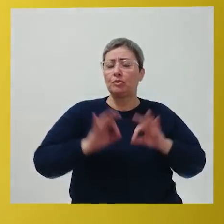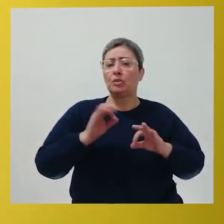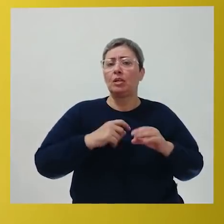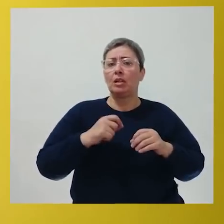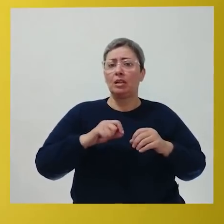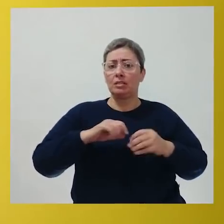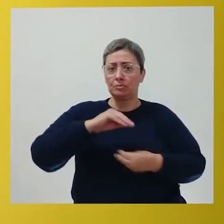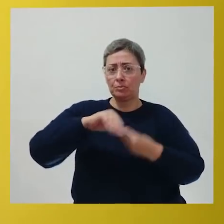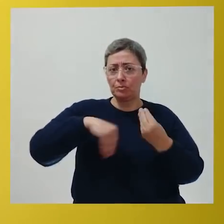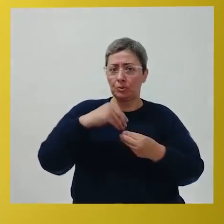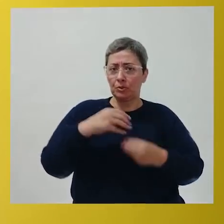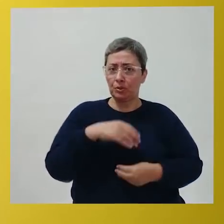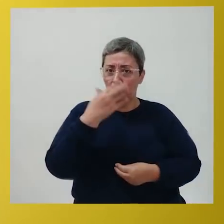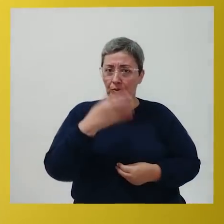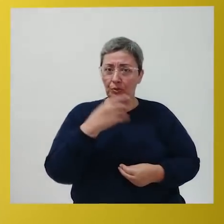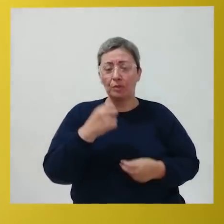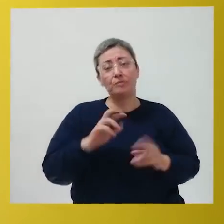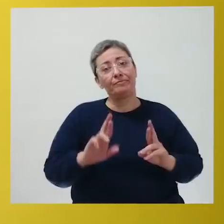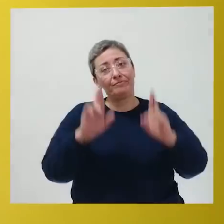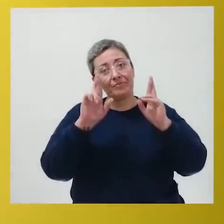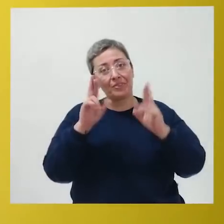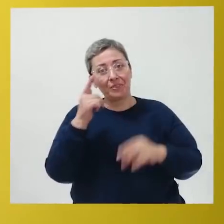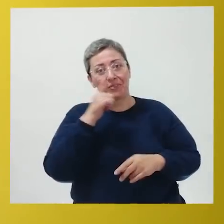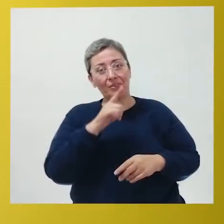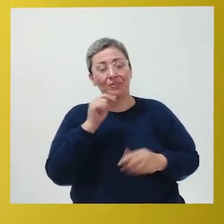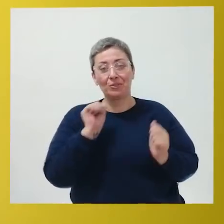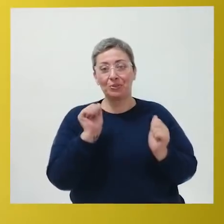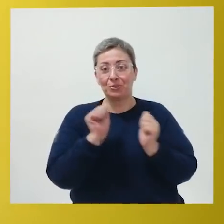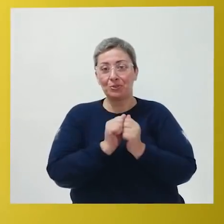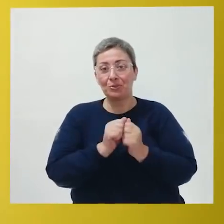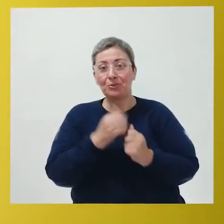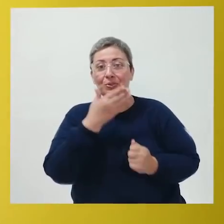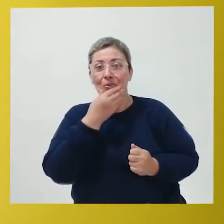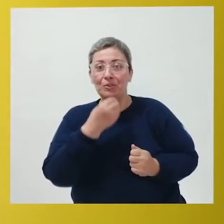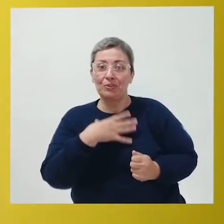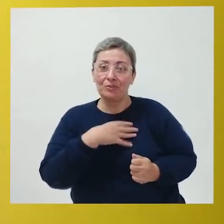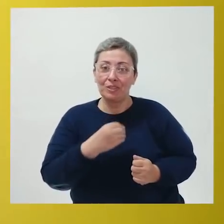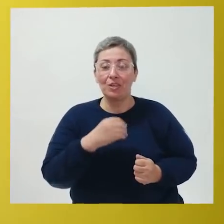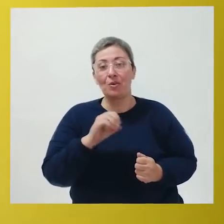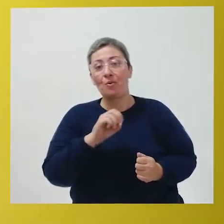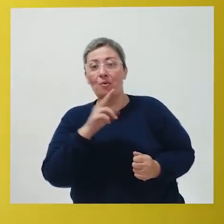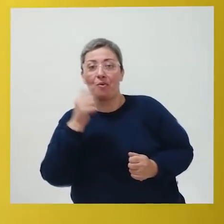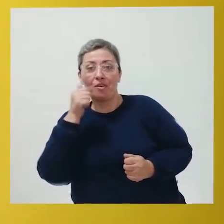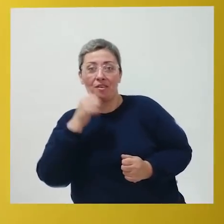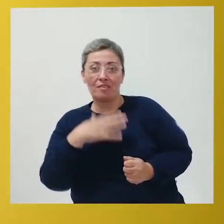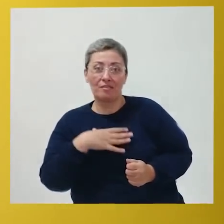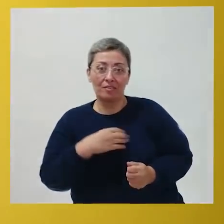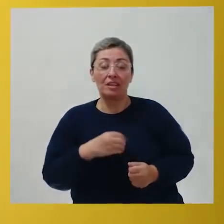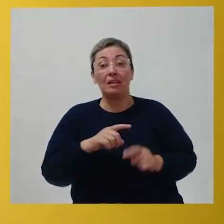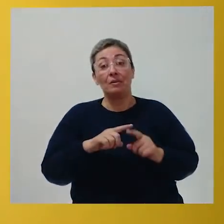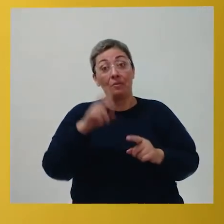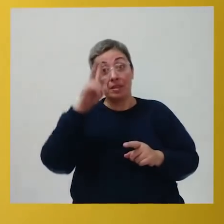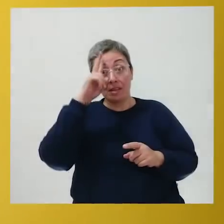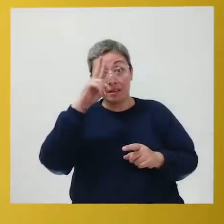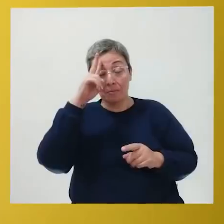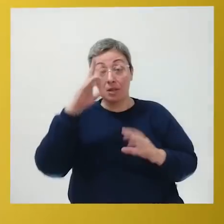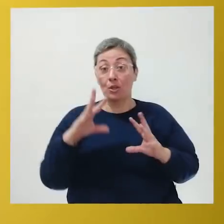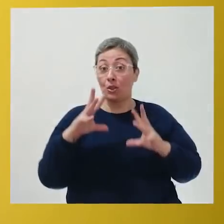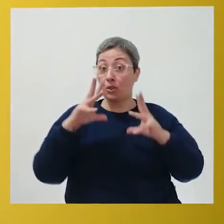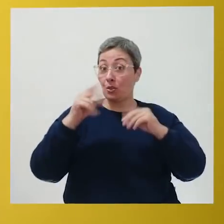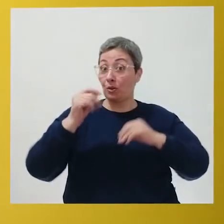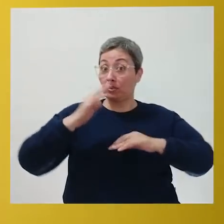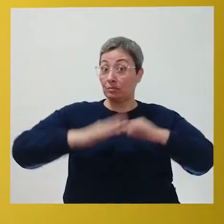frutas. Eu espero que você tenha conseguido realizar essa atividade com o seu filho ou com a sua filha. Lembrando que todas